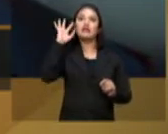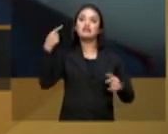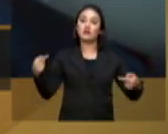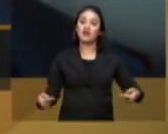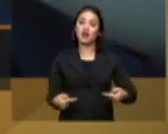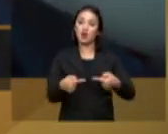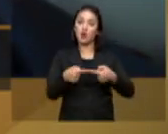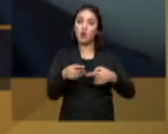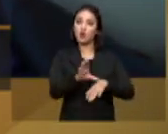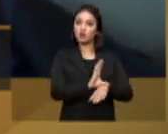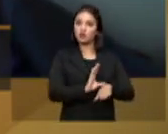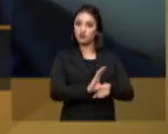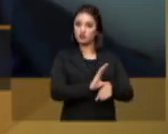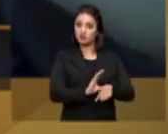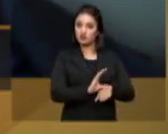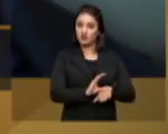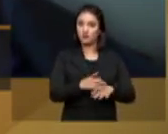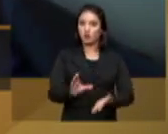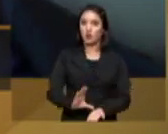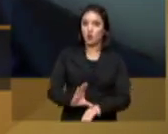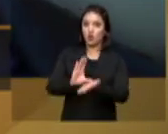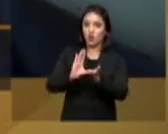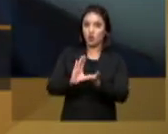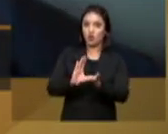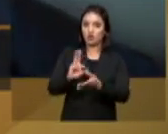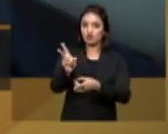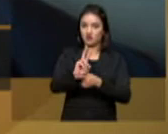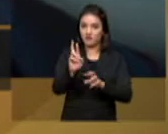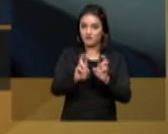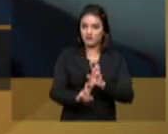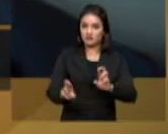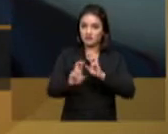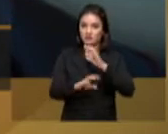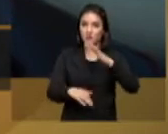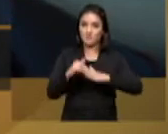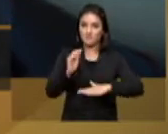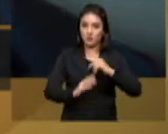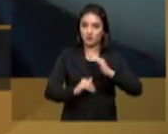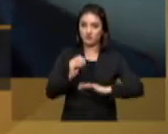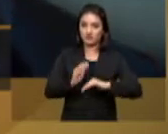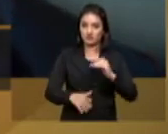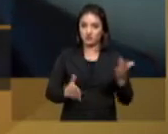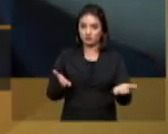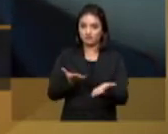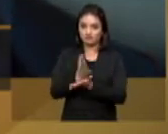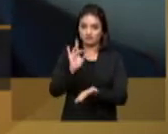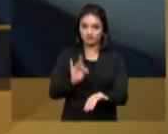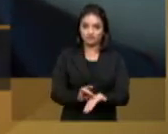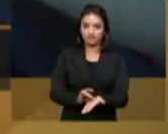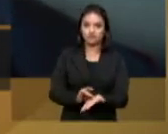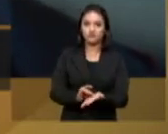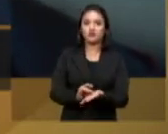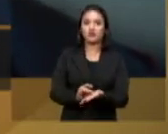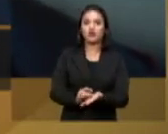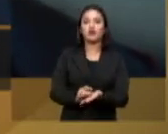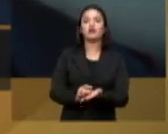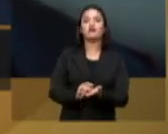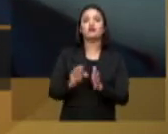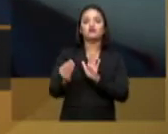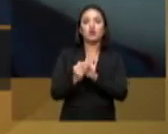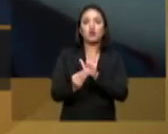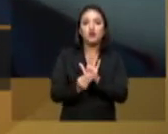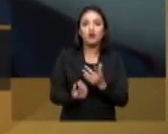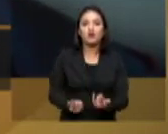constitucional a delegação aos conselhos de fiscalização de profissões regulamentadas da possibilidade de fixar o valor das